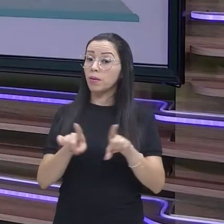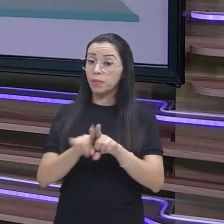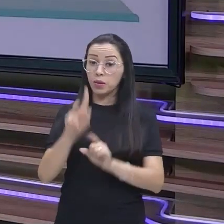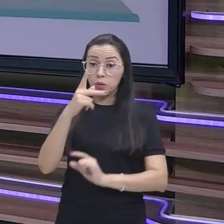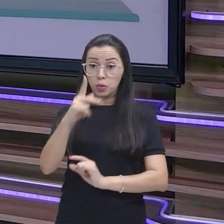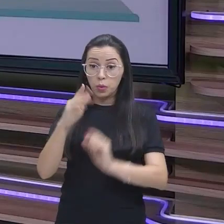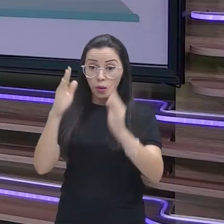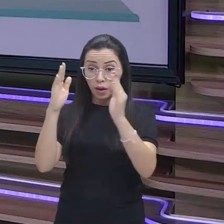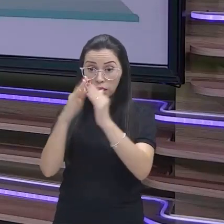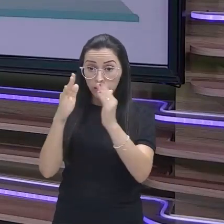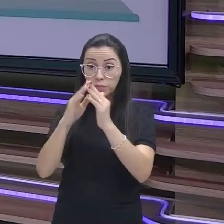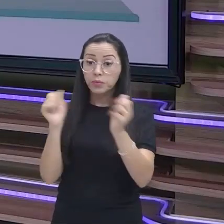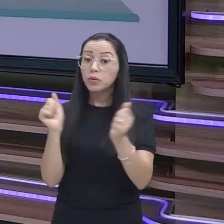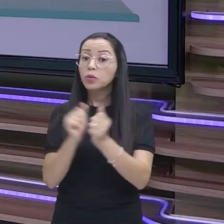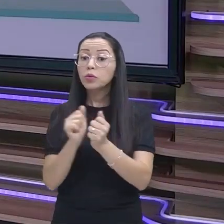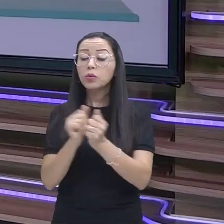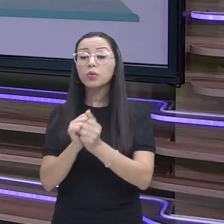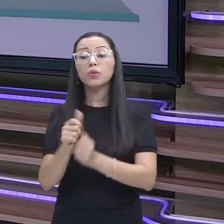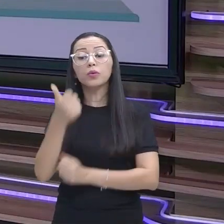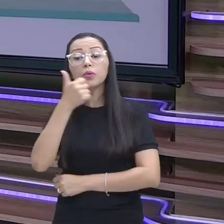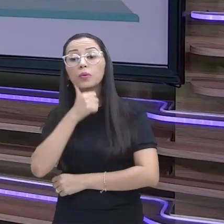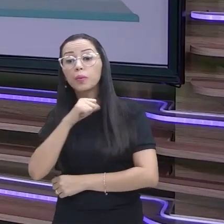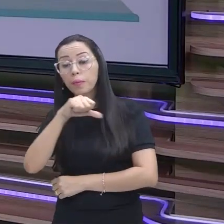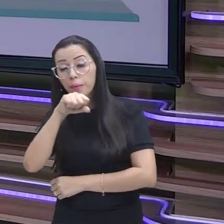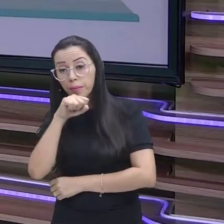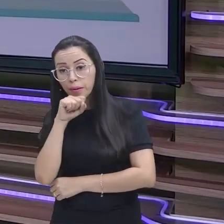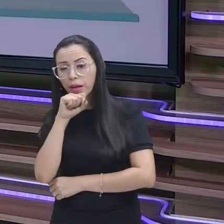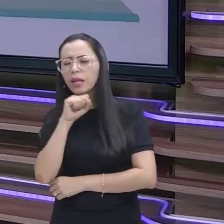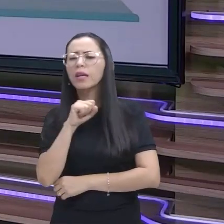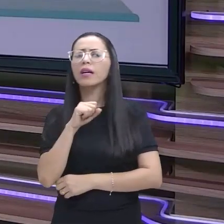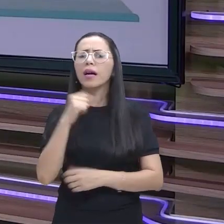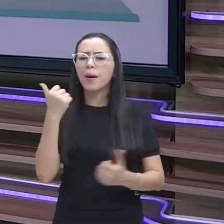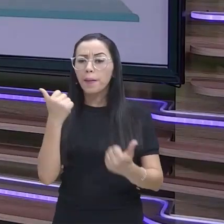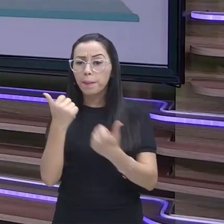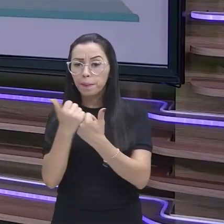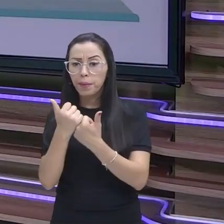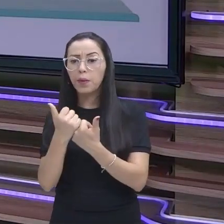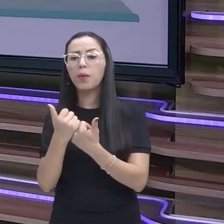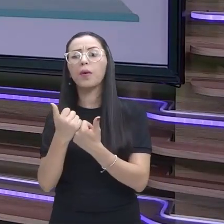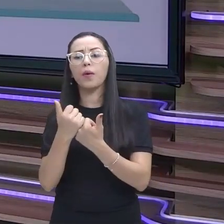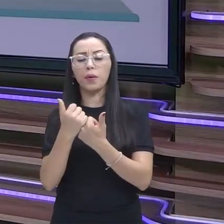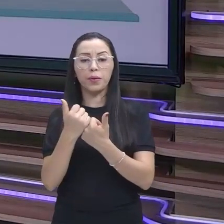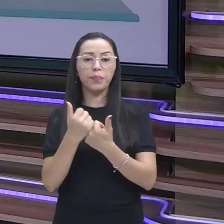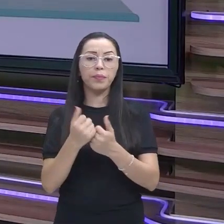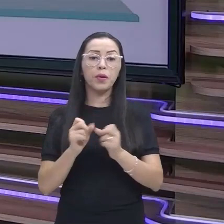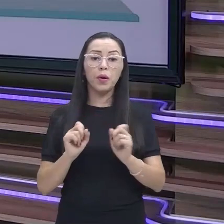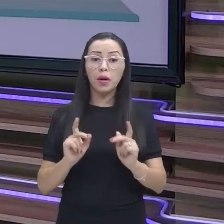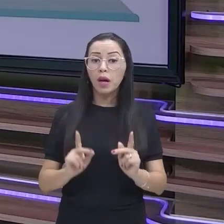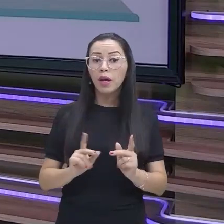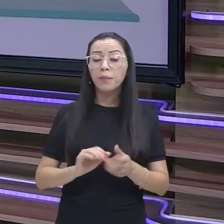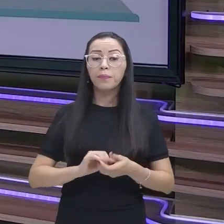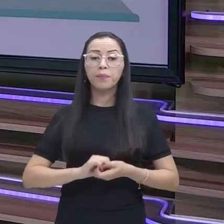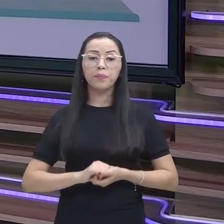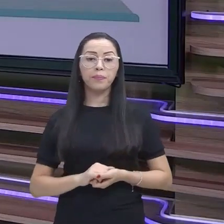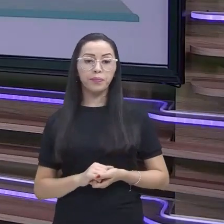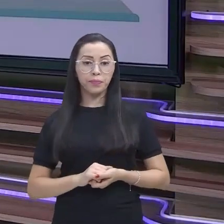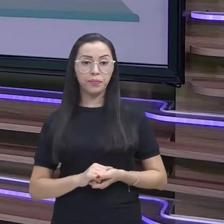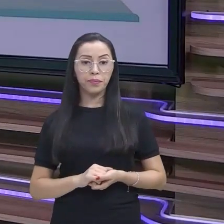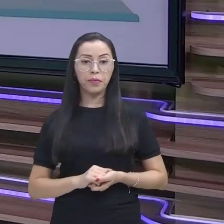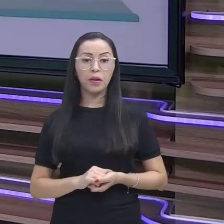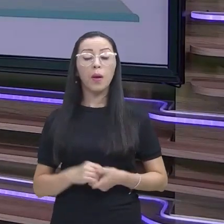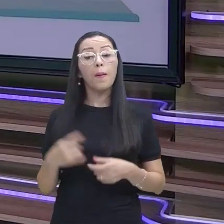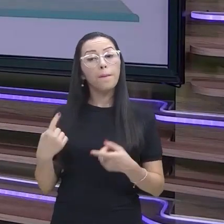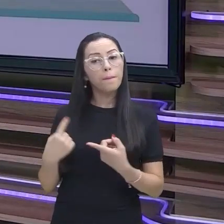como mãe, que ela também vai nos ajudar a ter essa compreensão. Não adianta nós aprendermos